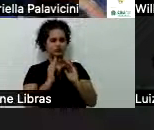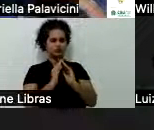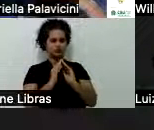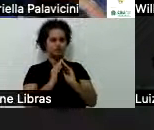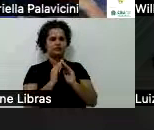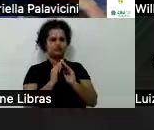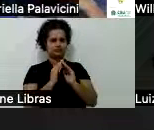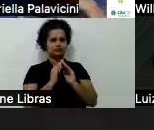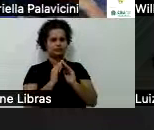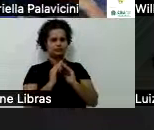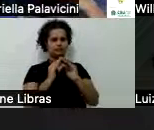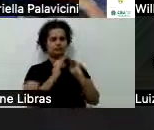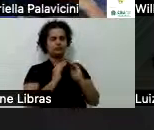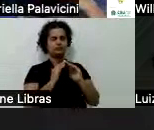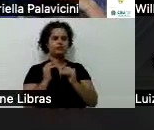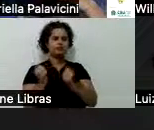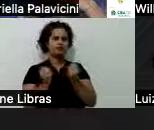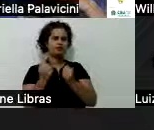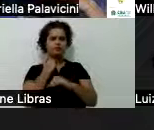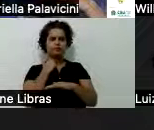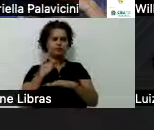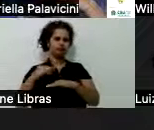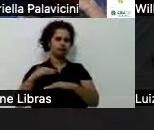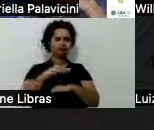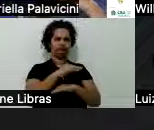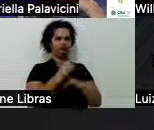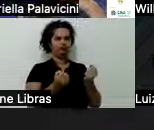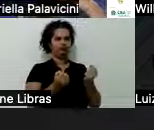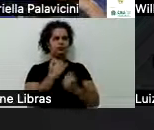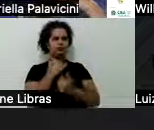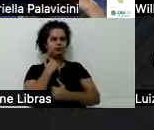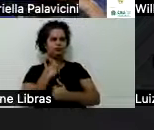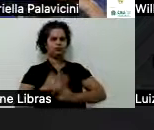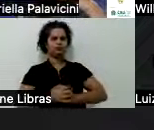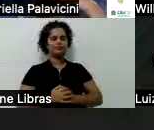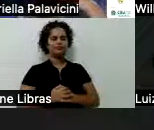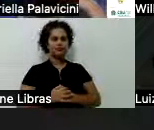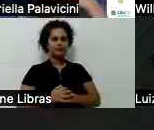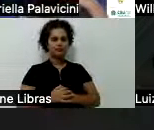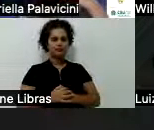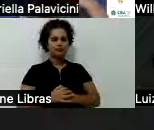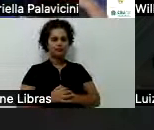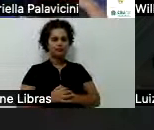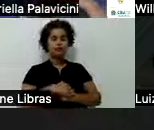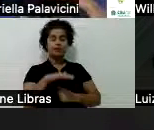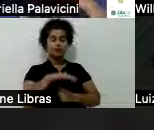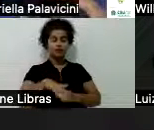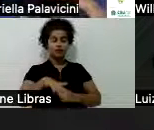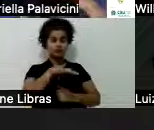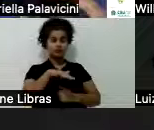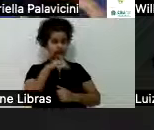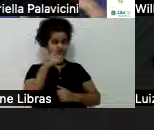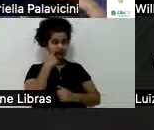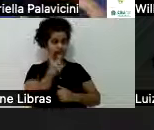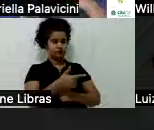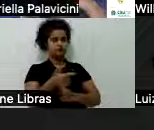né? O carro não pode atravessar. Então, essas áreas têm a